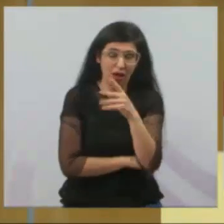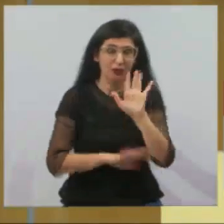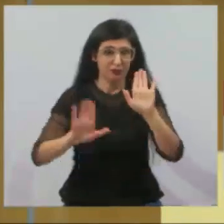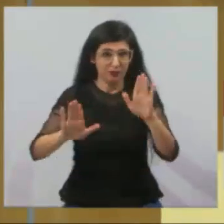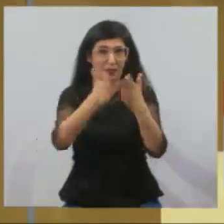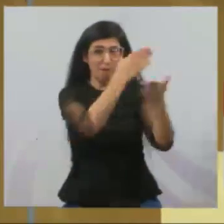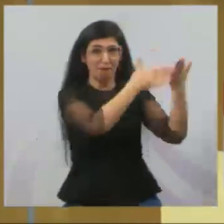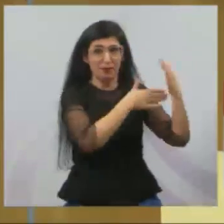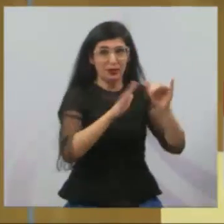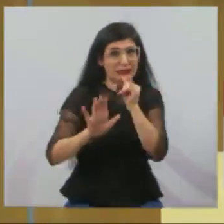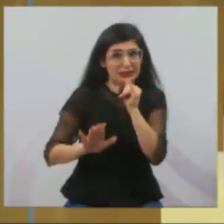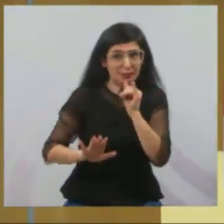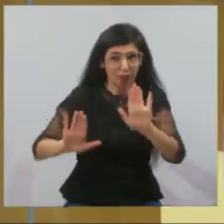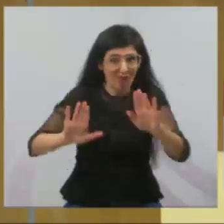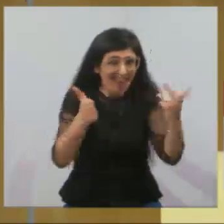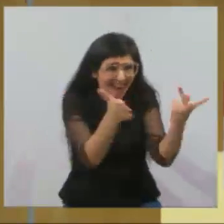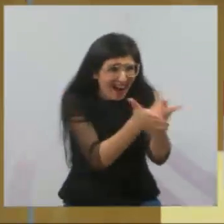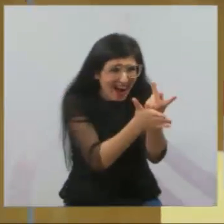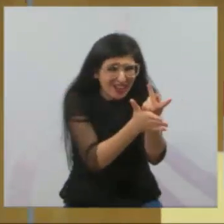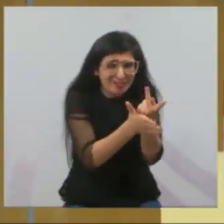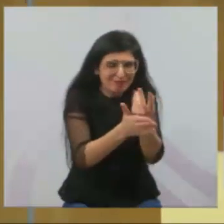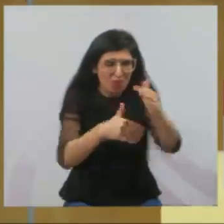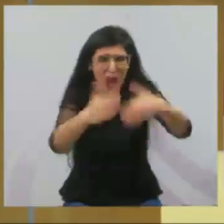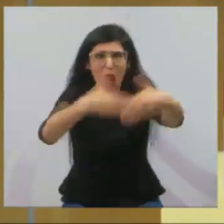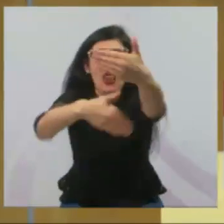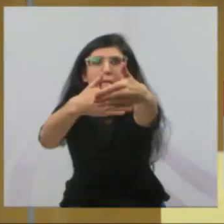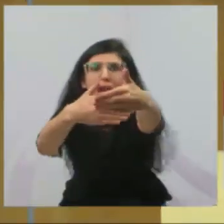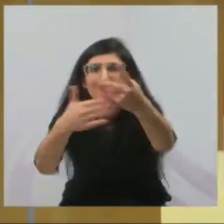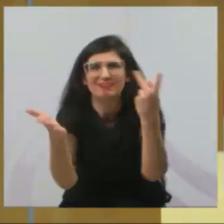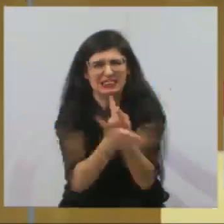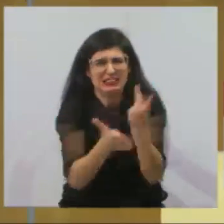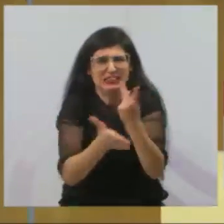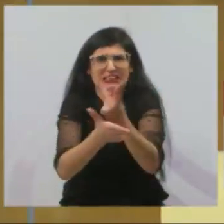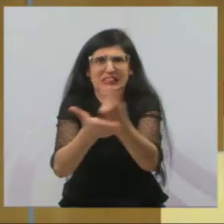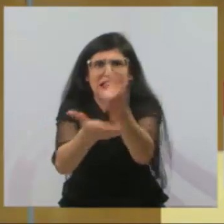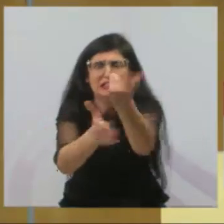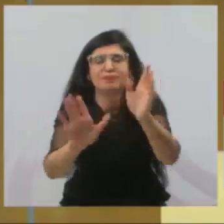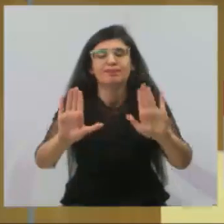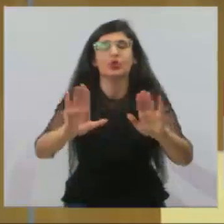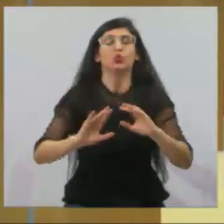errado, as chances de dar errado é muito grande. Tudo isso aqui tem a ver com a